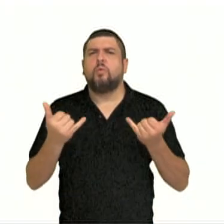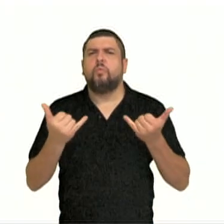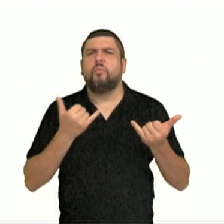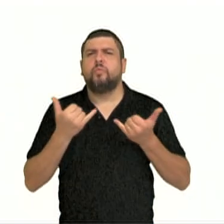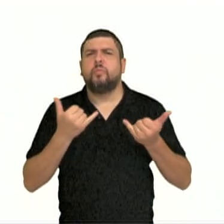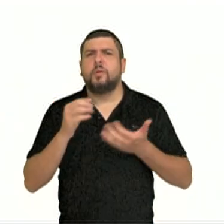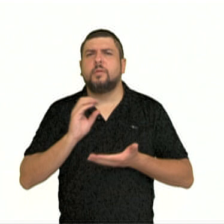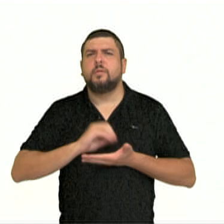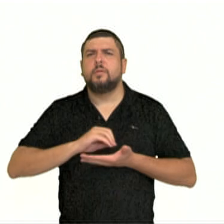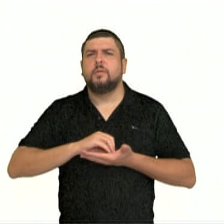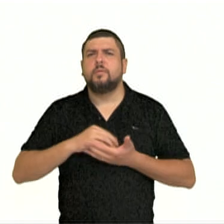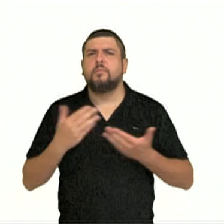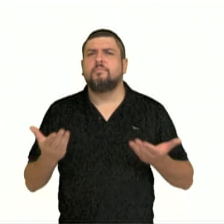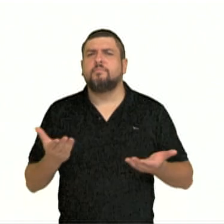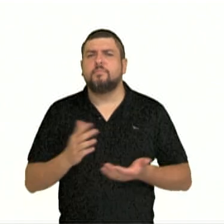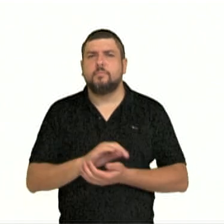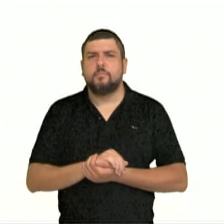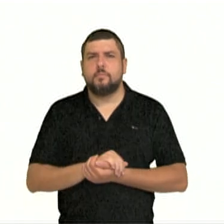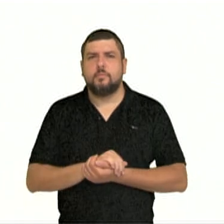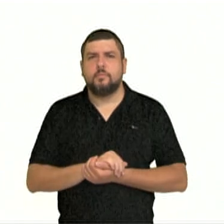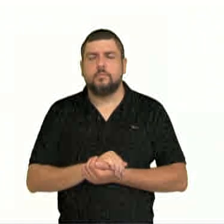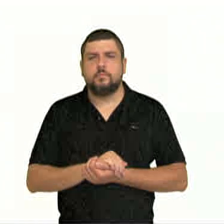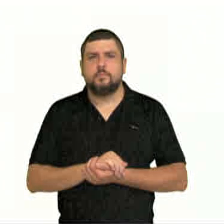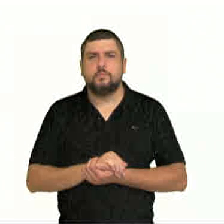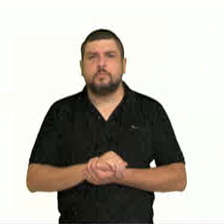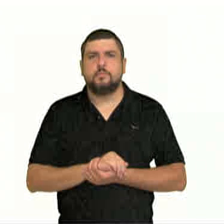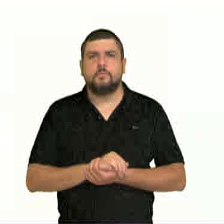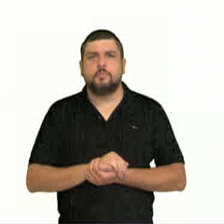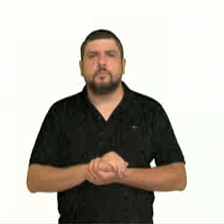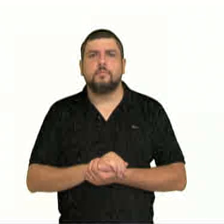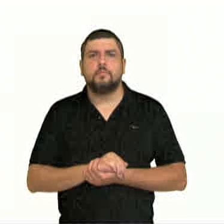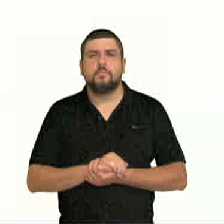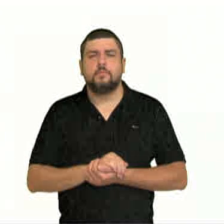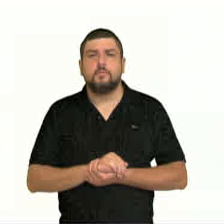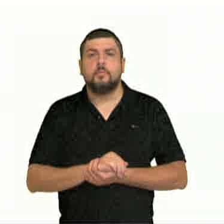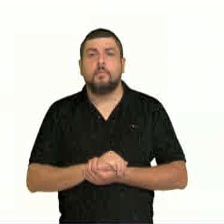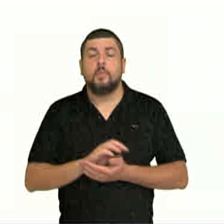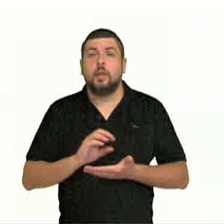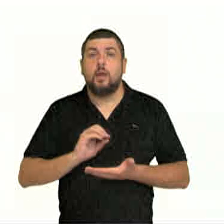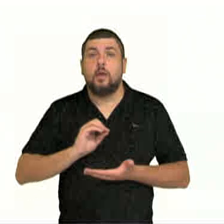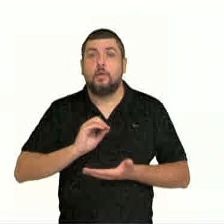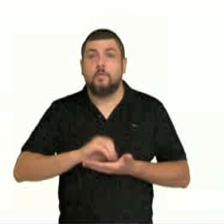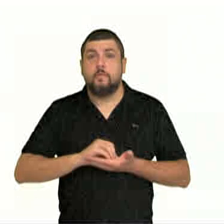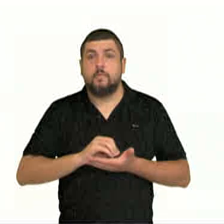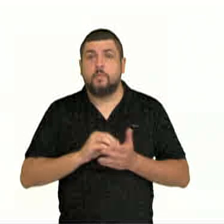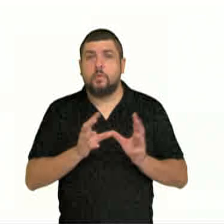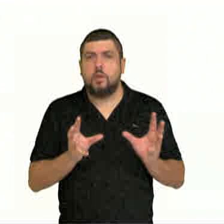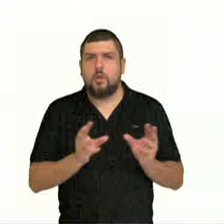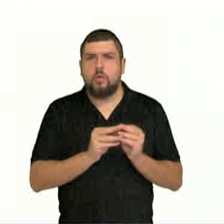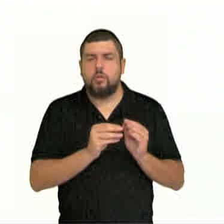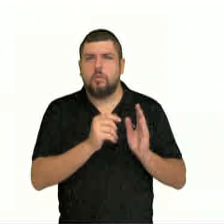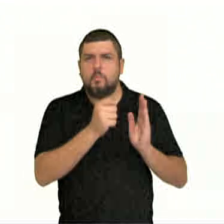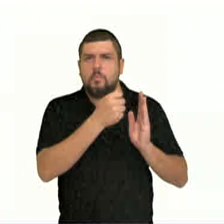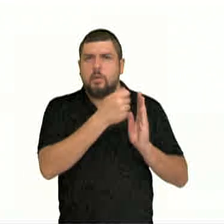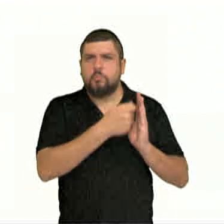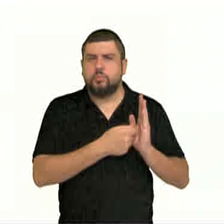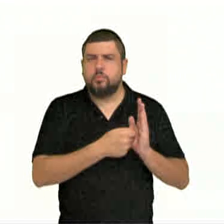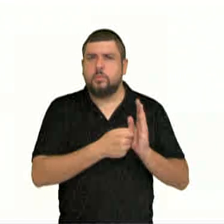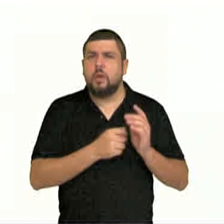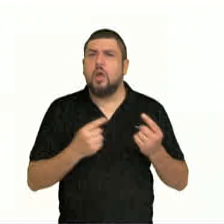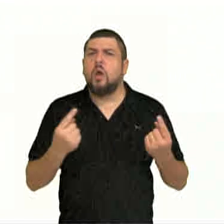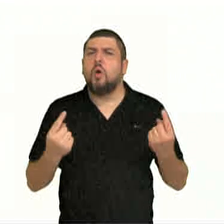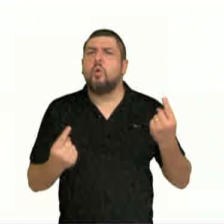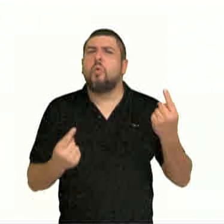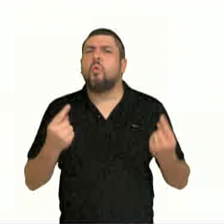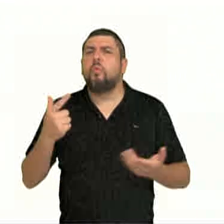faltando? Pensou? Então, olha só, faltou o resenhista dizer em qual livro esse conto